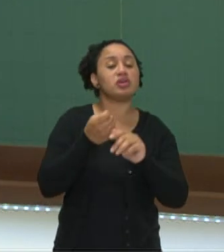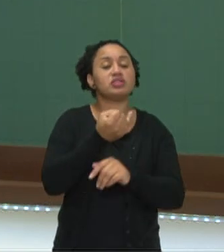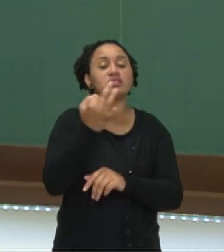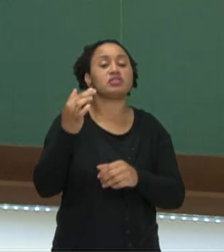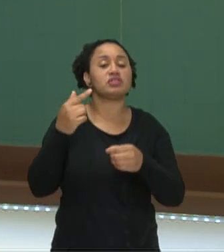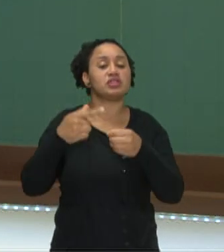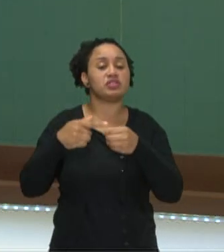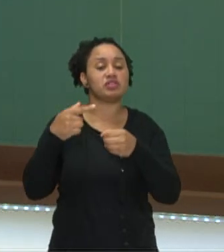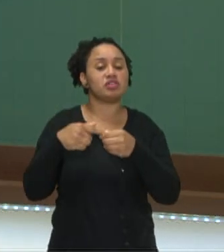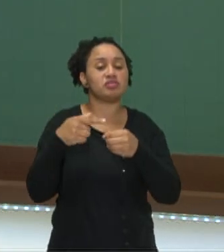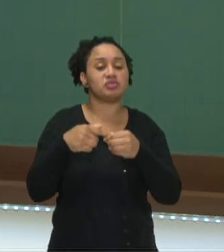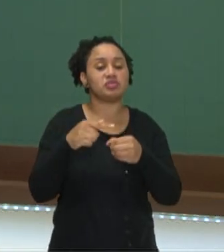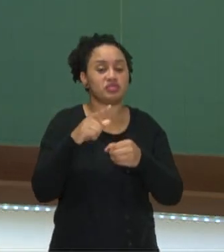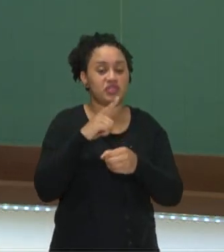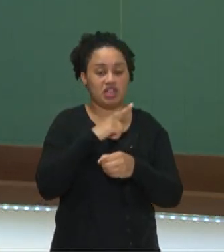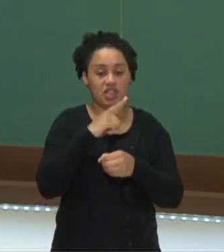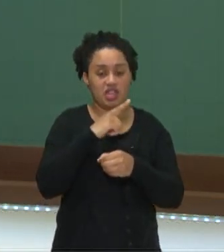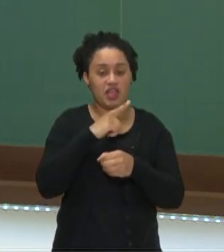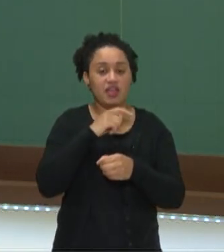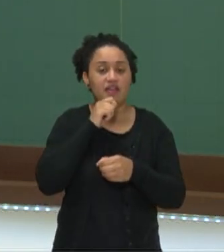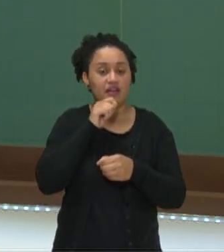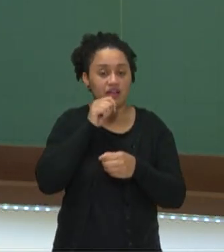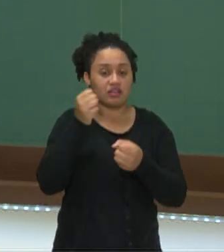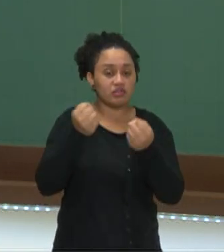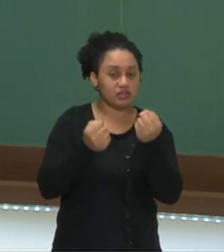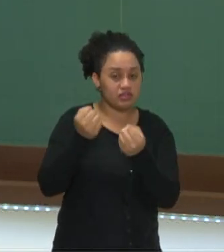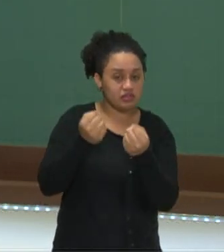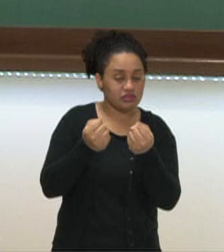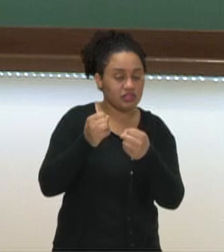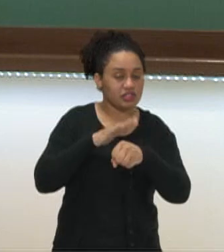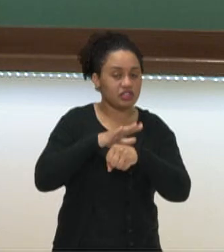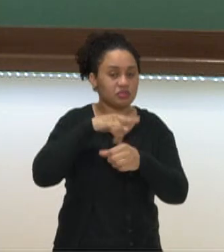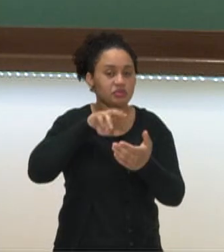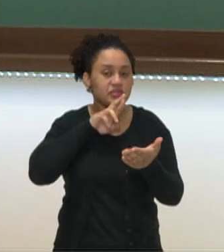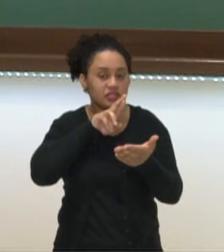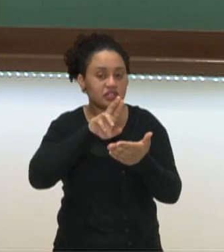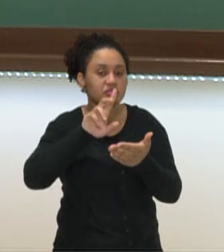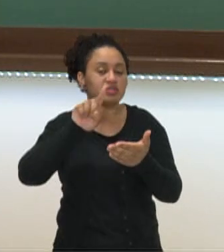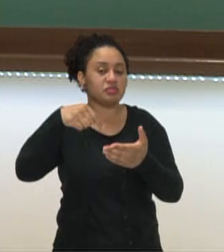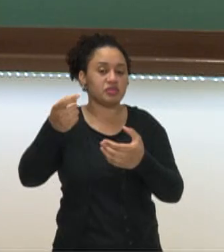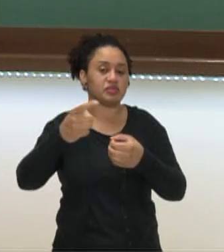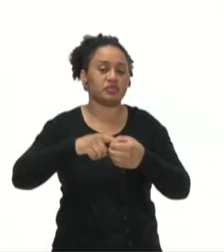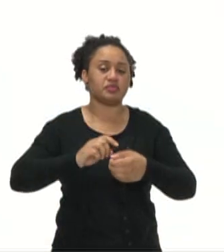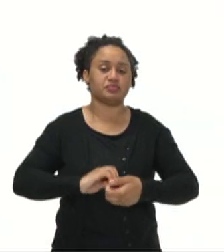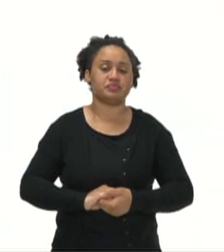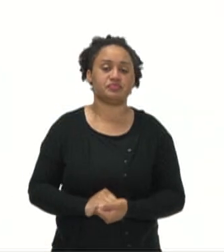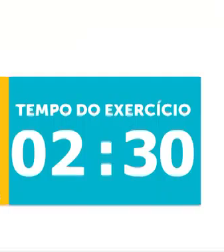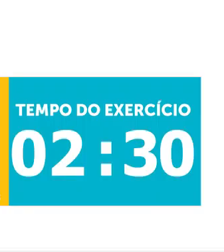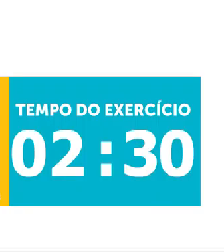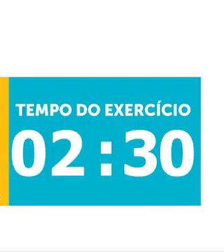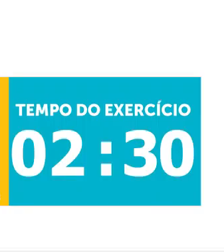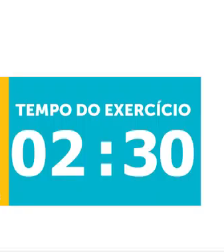de combustível que ainda tem nesse veículo? Tempinho para você pensar aí um pouco.